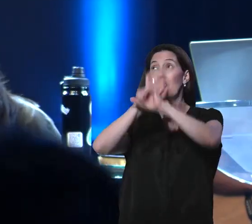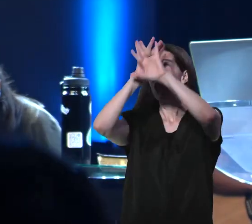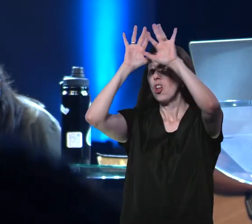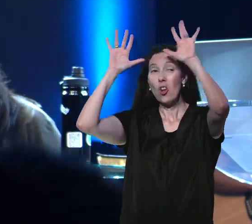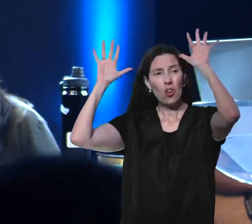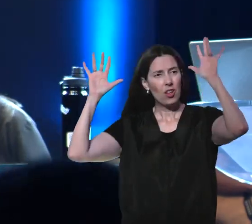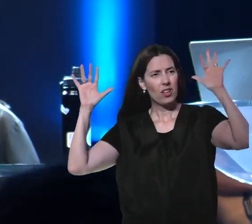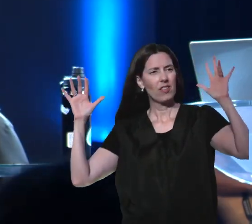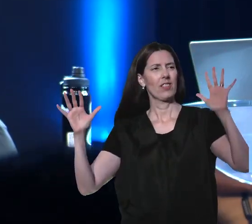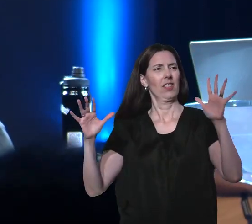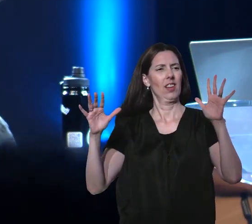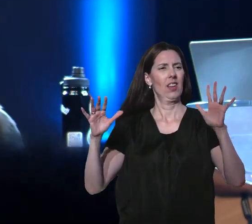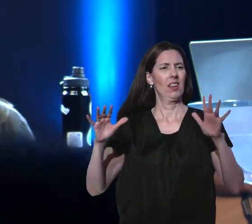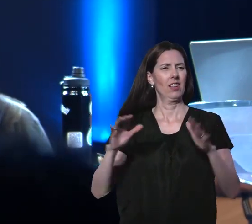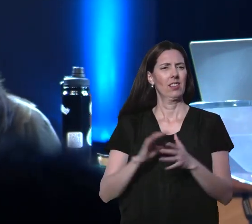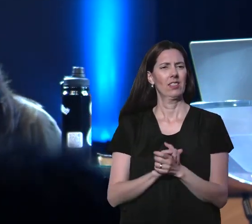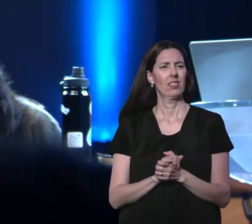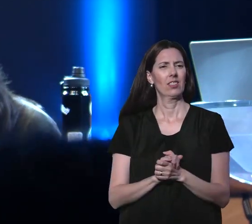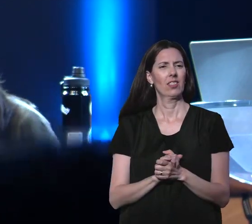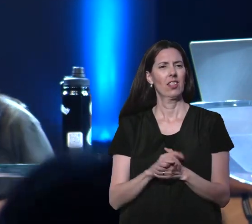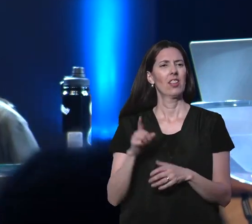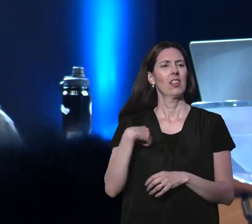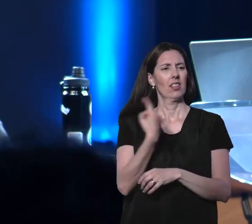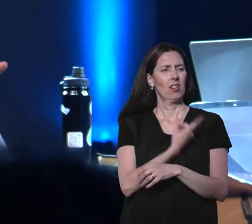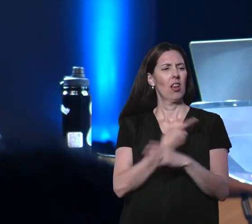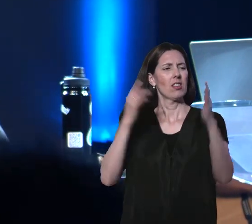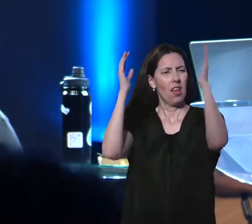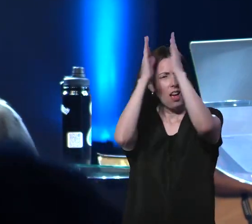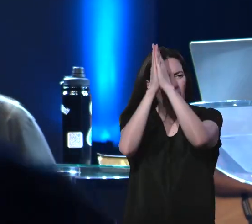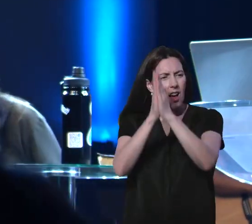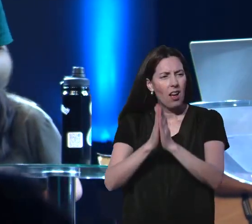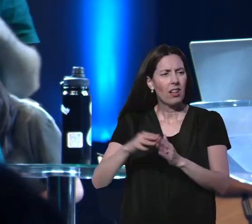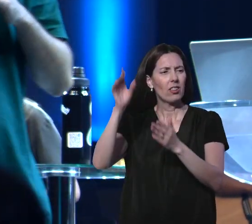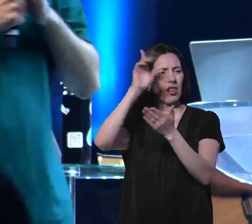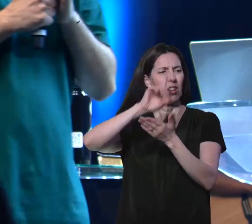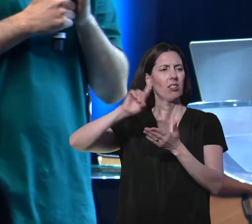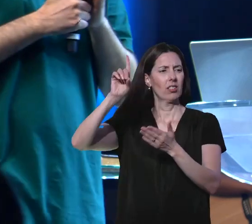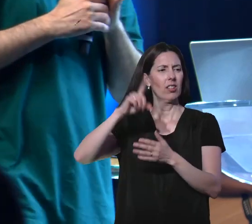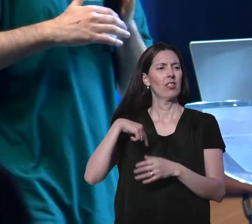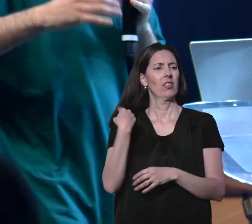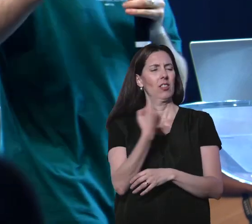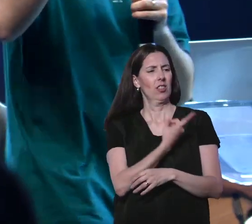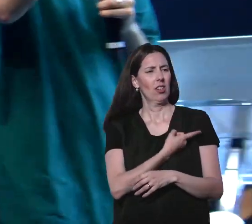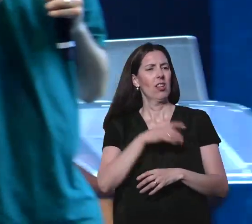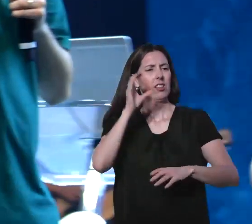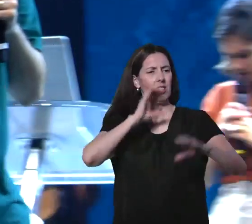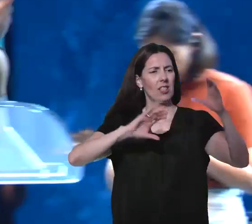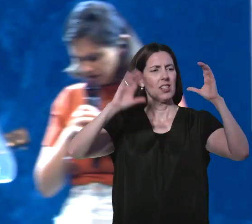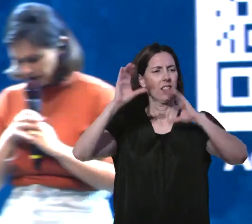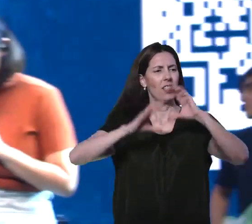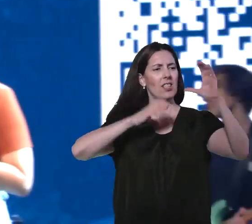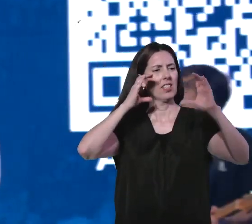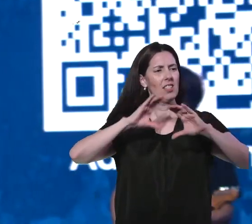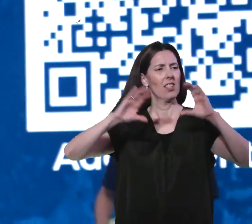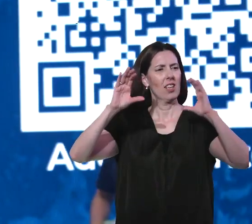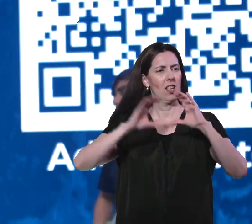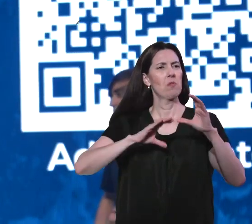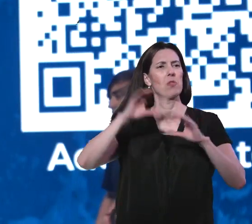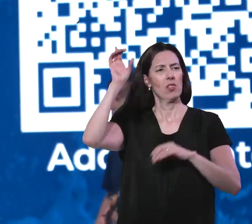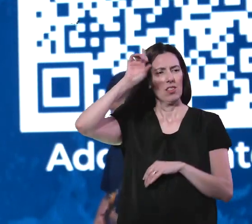filhos. Por isso nós vamos adorar a Deus. E enquanto nós cantamos, o Senhor nos visitará.